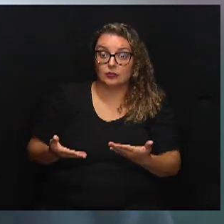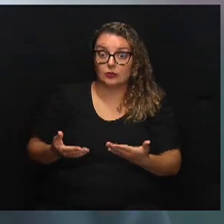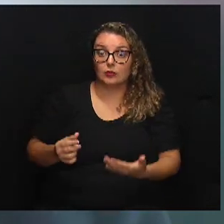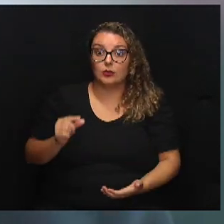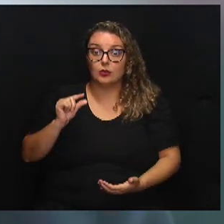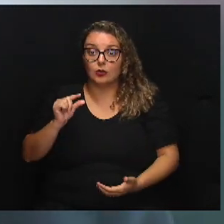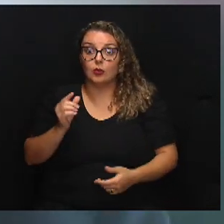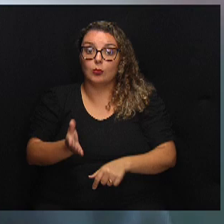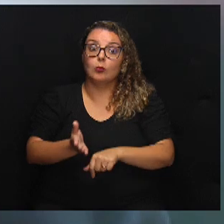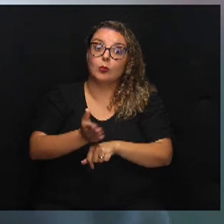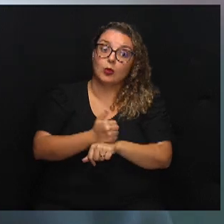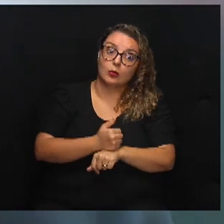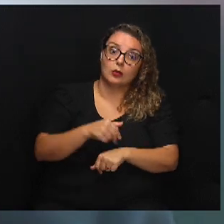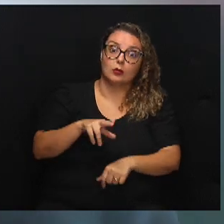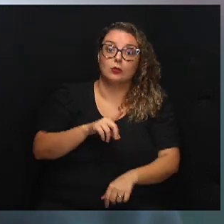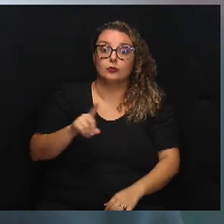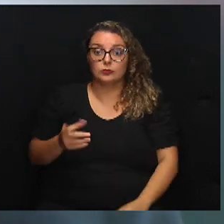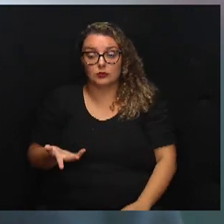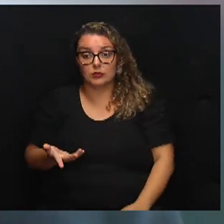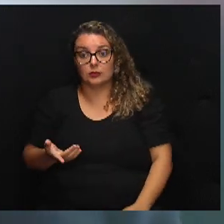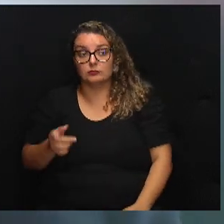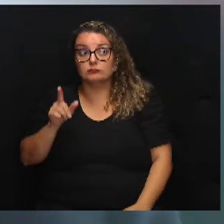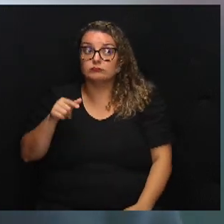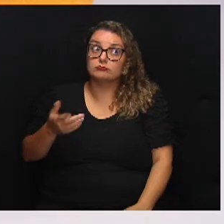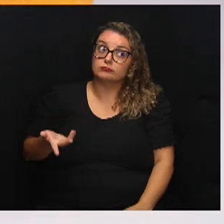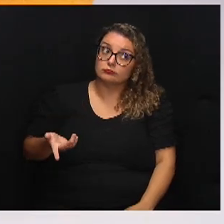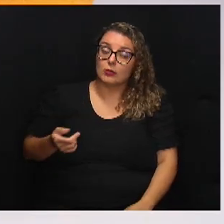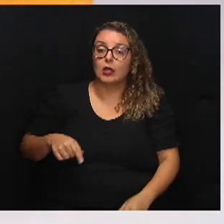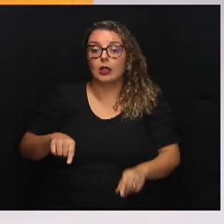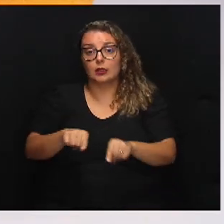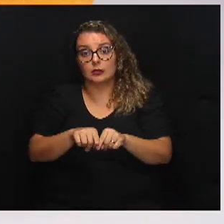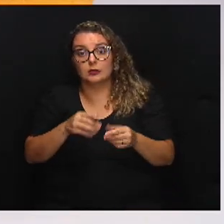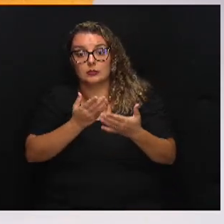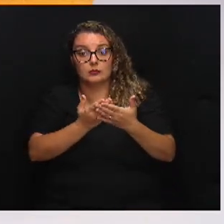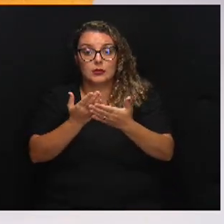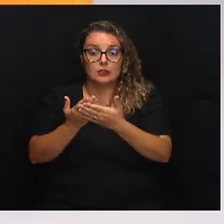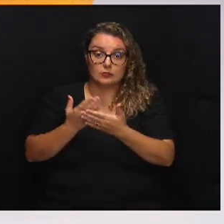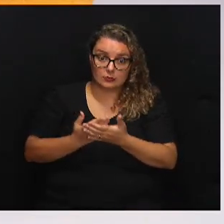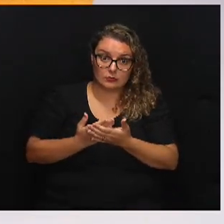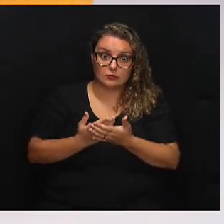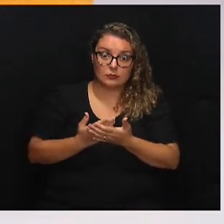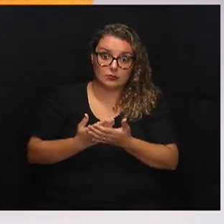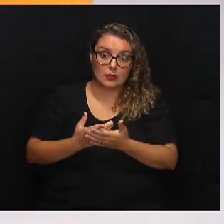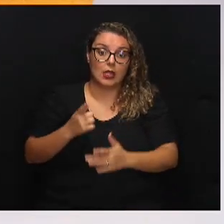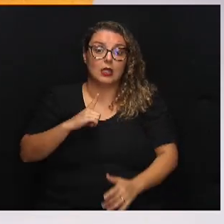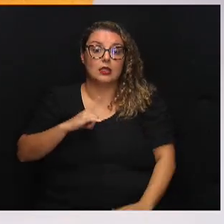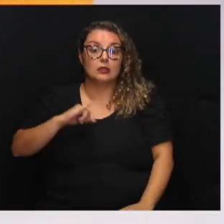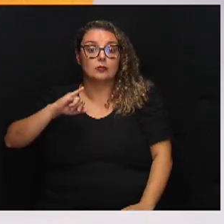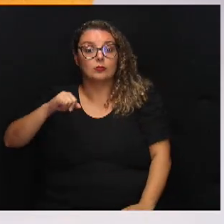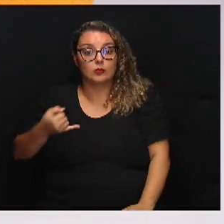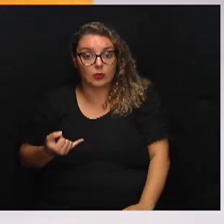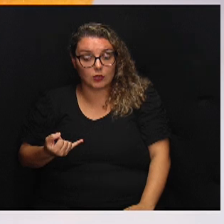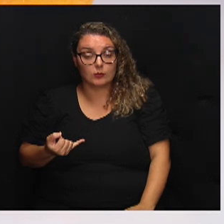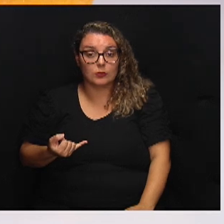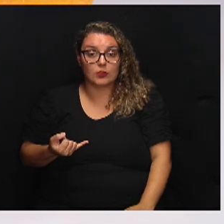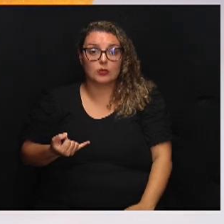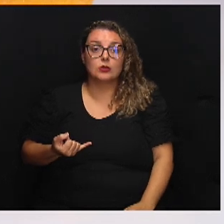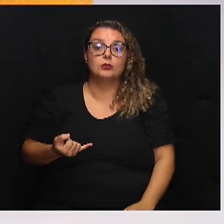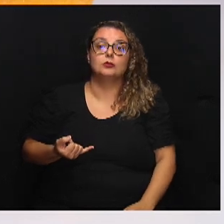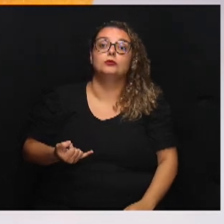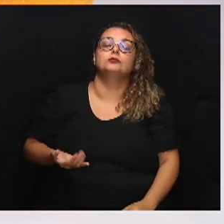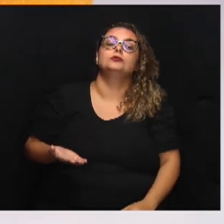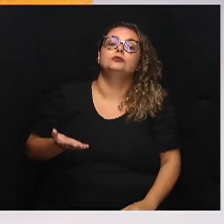pouco antes ou não é uma questão que também é estudada. Há uma oportunidade de